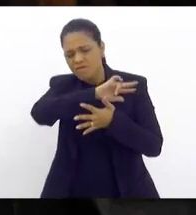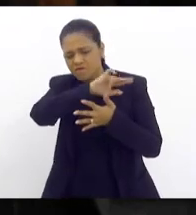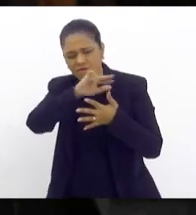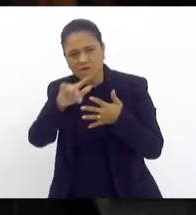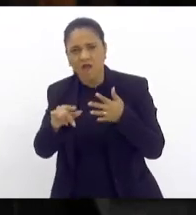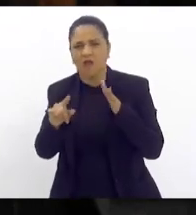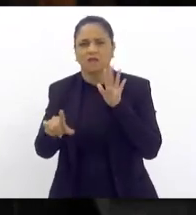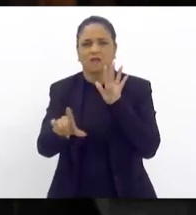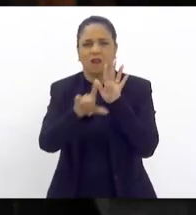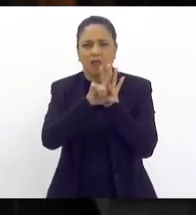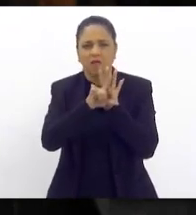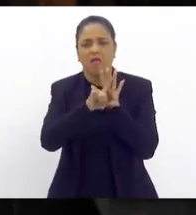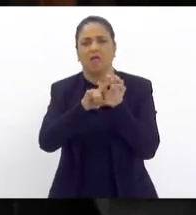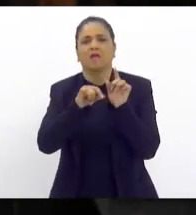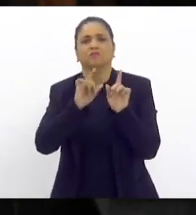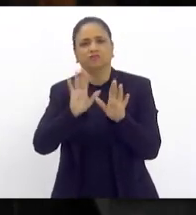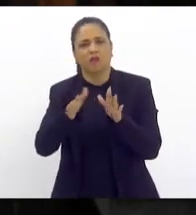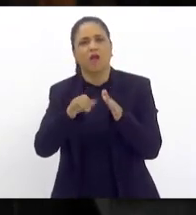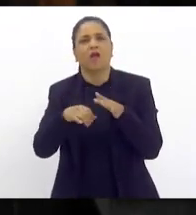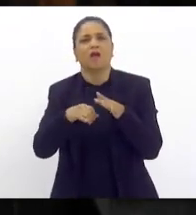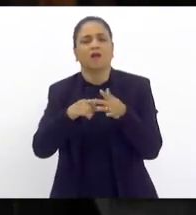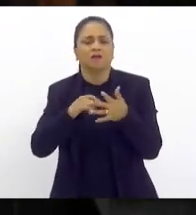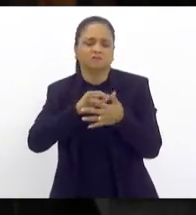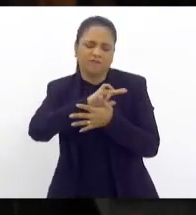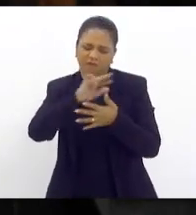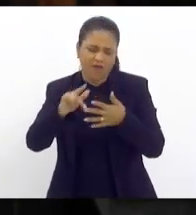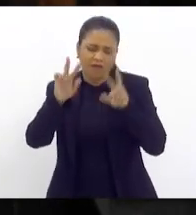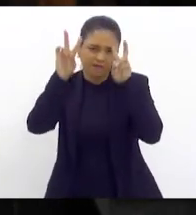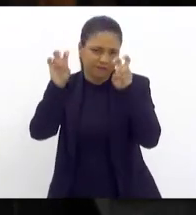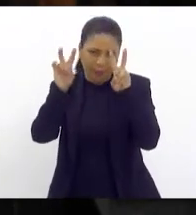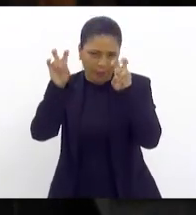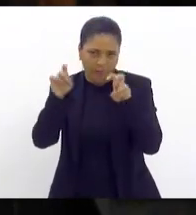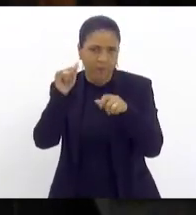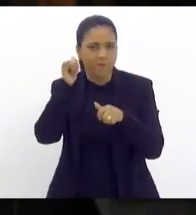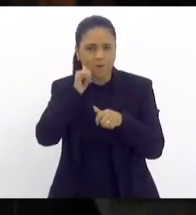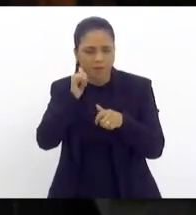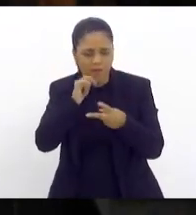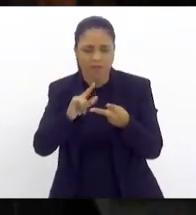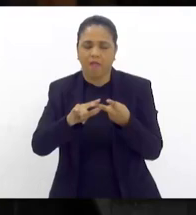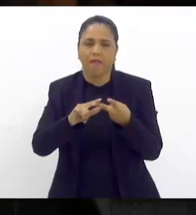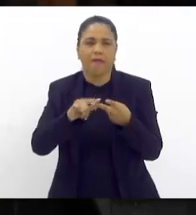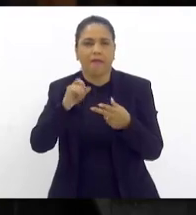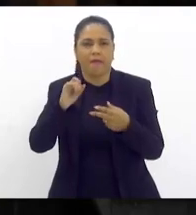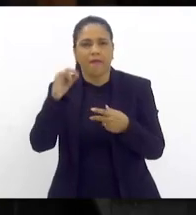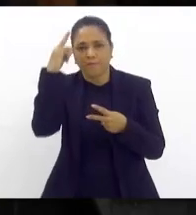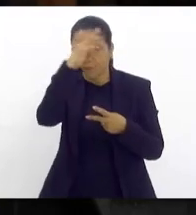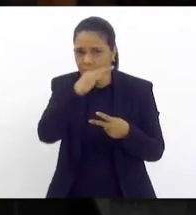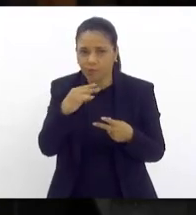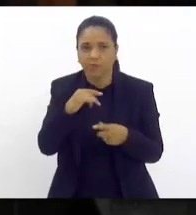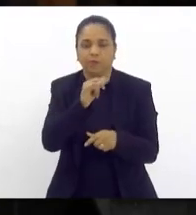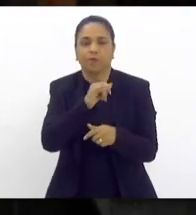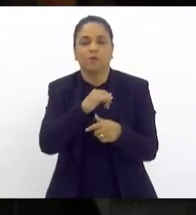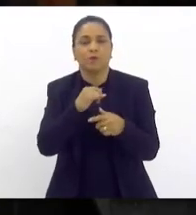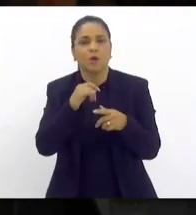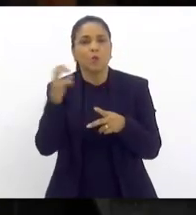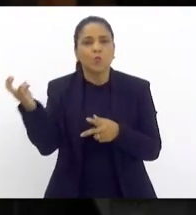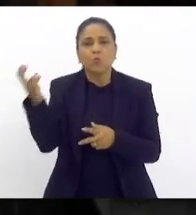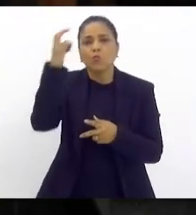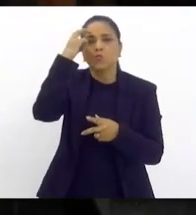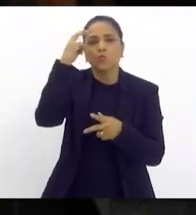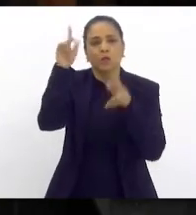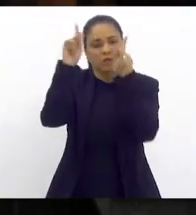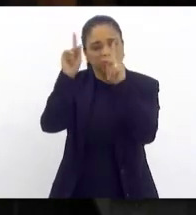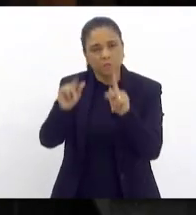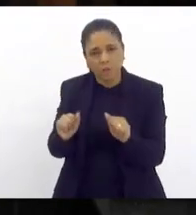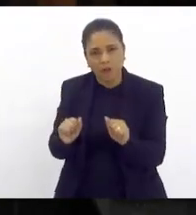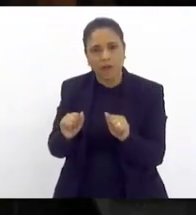em relação ao povo Preto em vários outros Mas a questão de cultuar uma cultura de paz uma cultura solidária